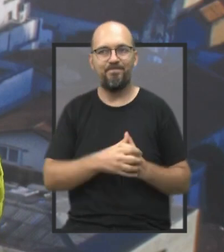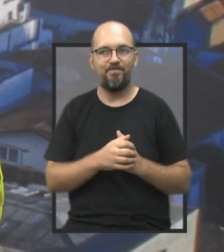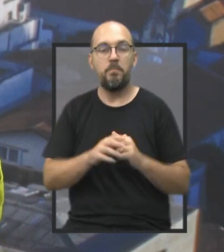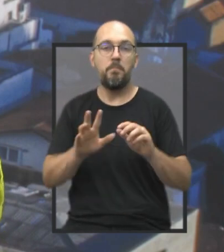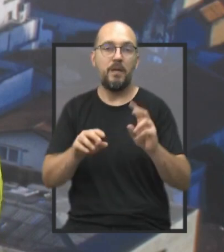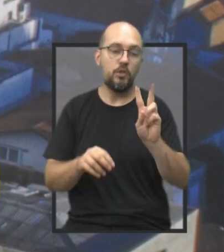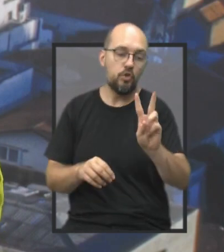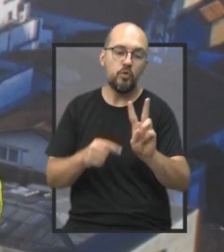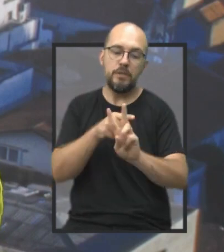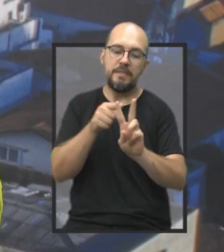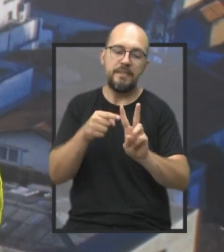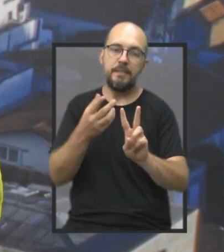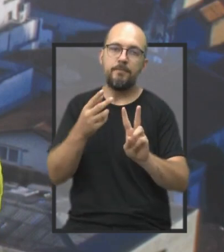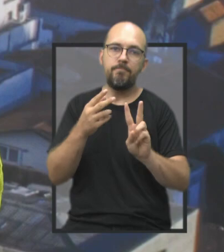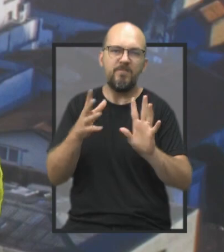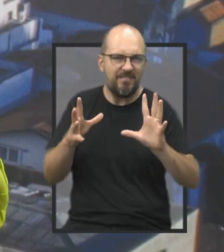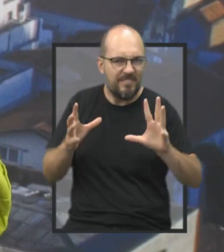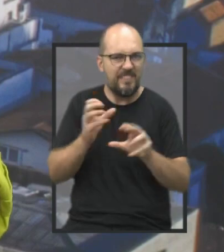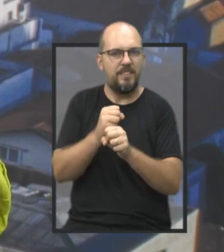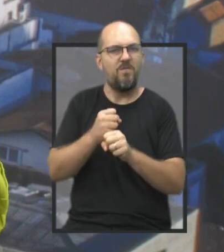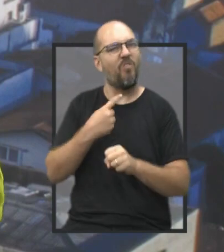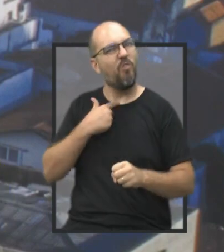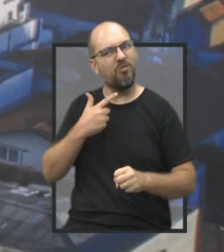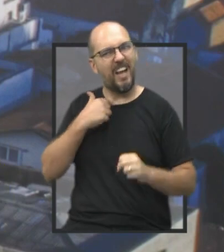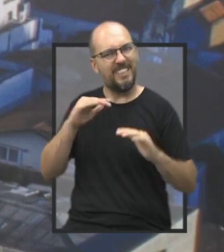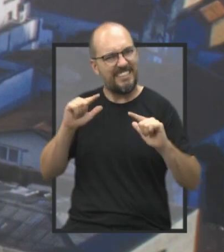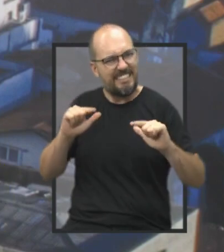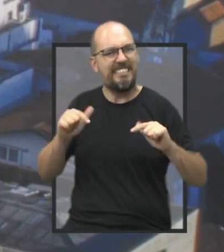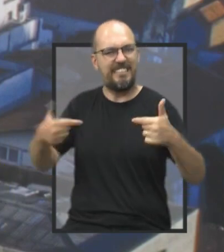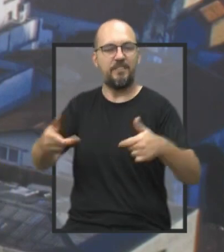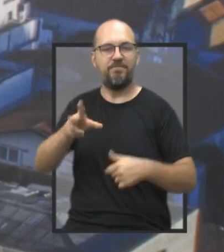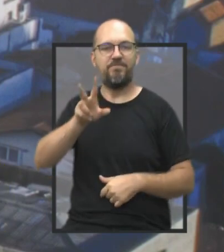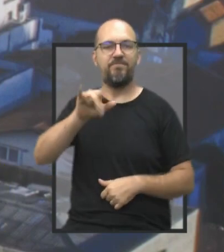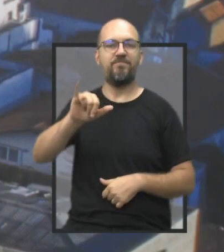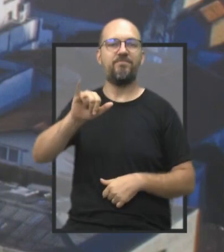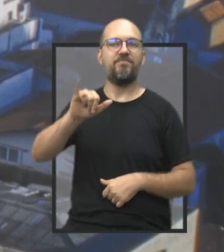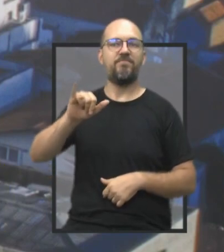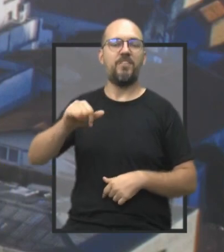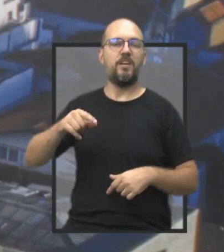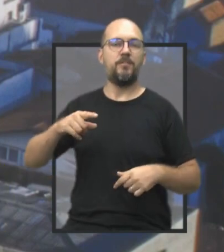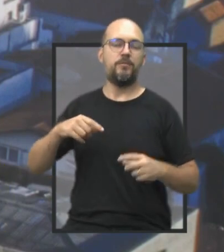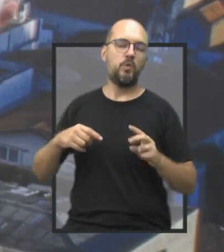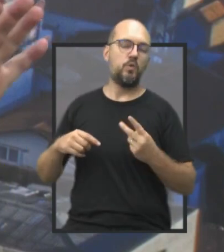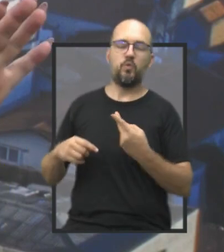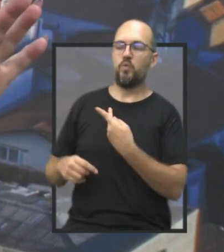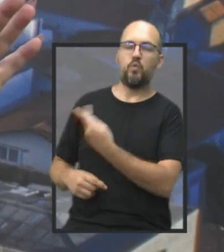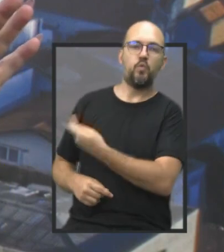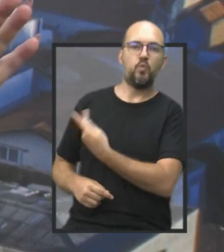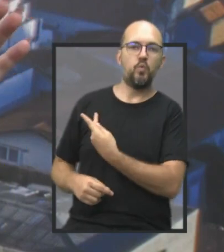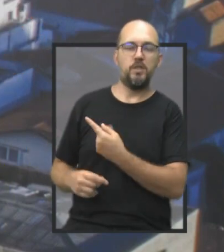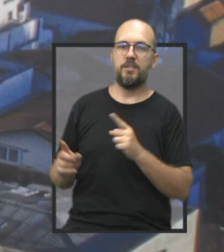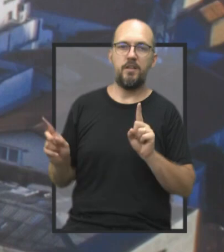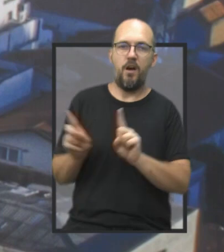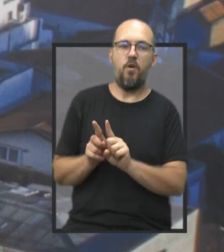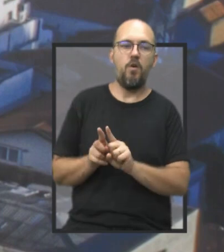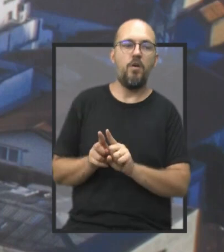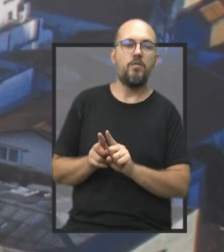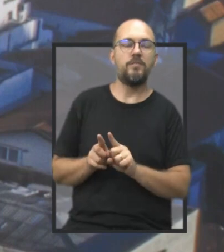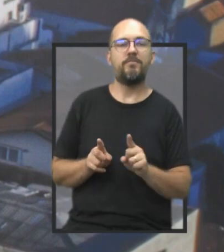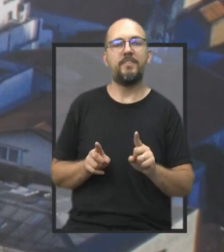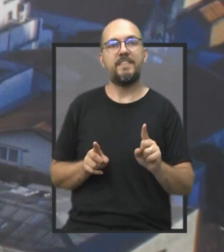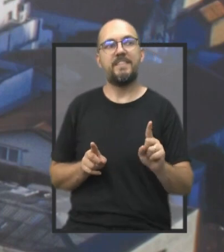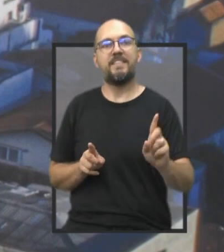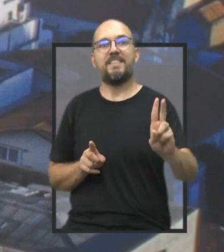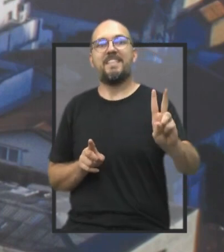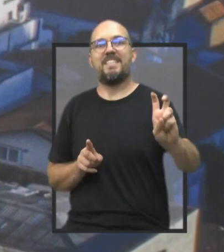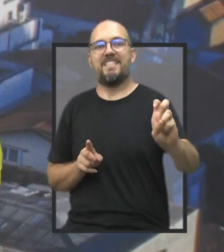lado eu te digo que é muita vontade e que isso vai suprir sermos 2 ao lado de 15. O que é